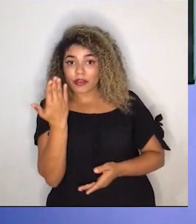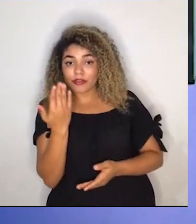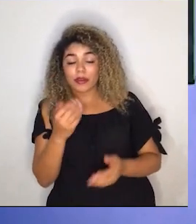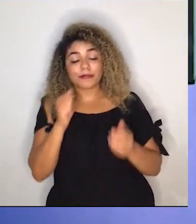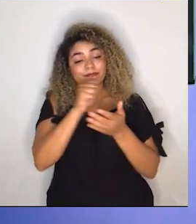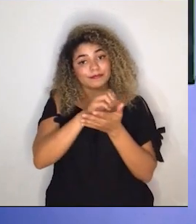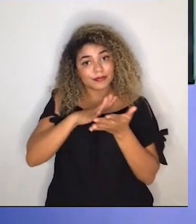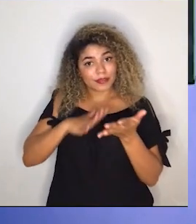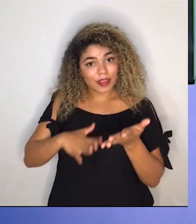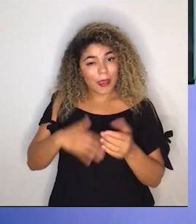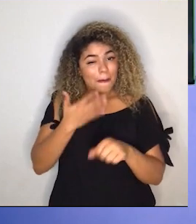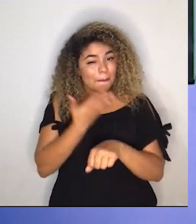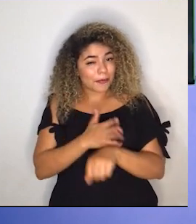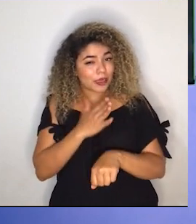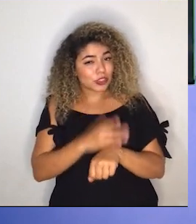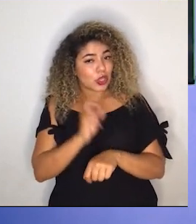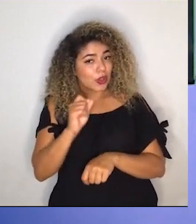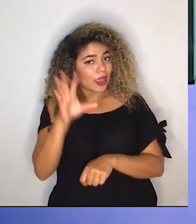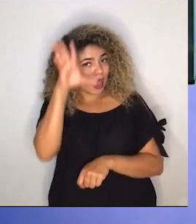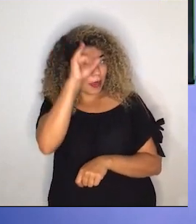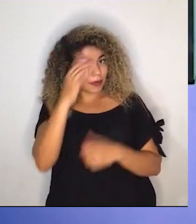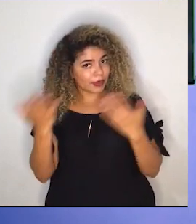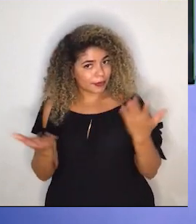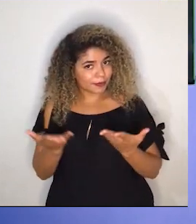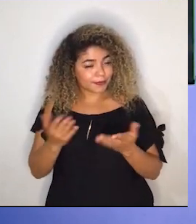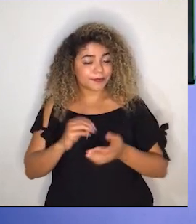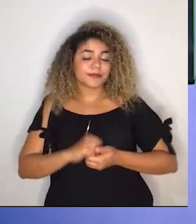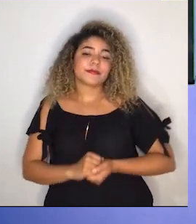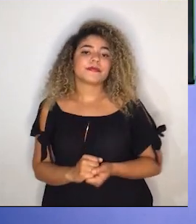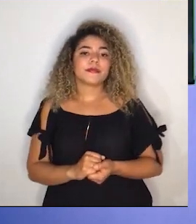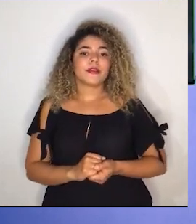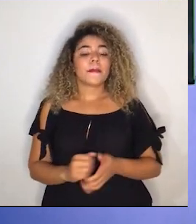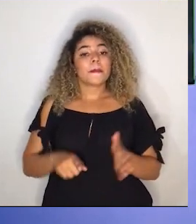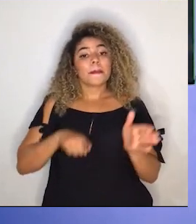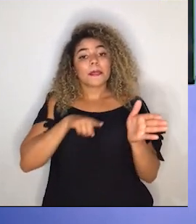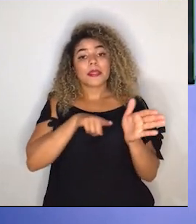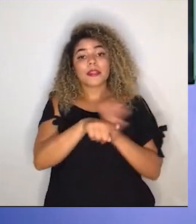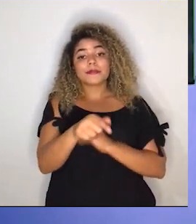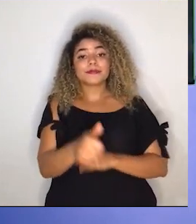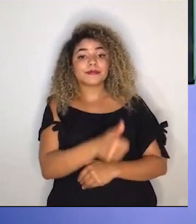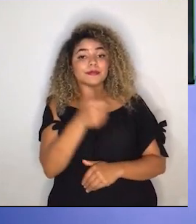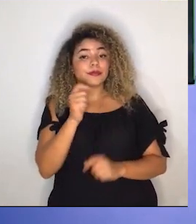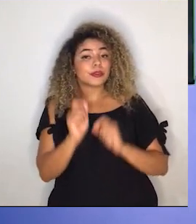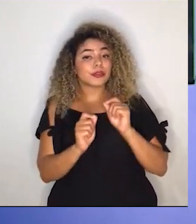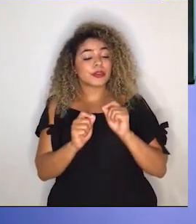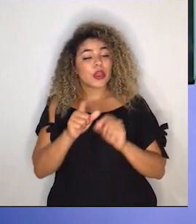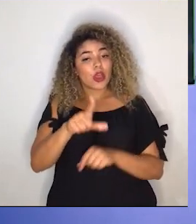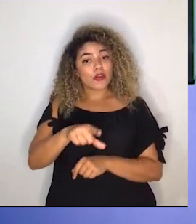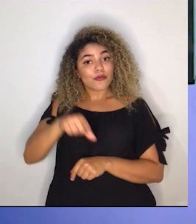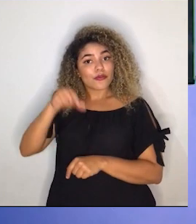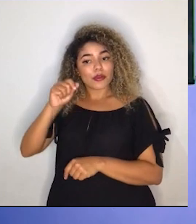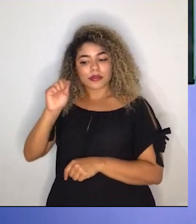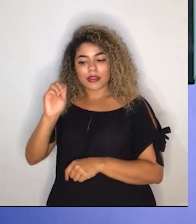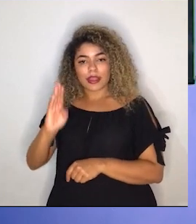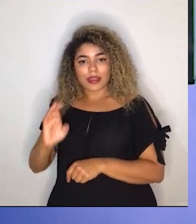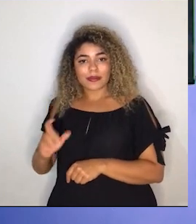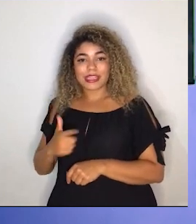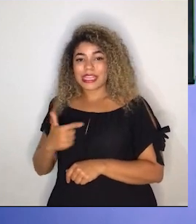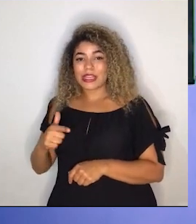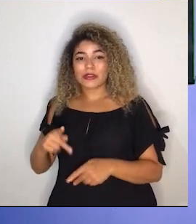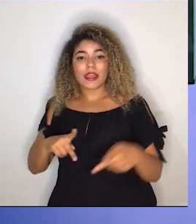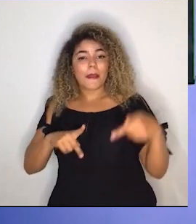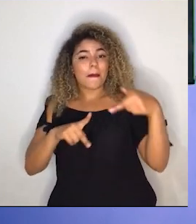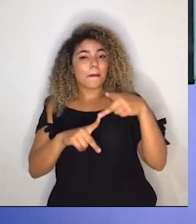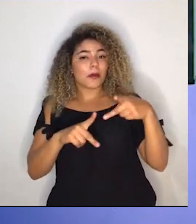nossos exercícios, praticar o que aprendemos nesta aula. Na primeira questão, vamos apontar a oração que não apresenta